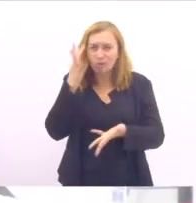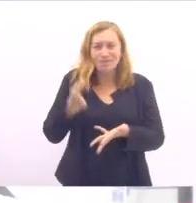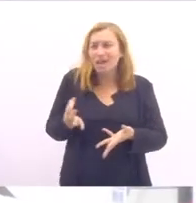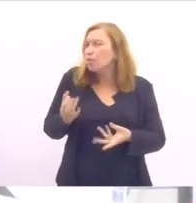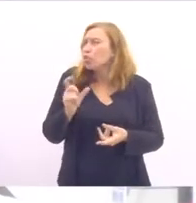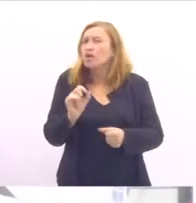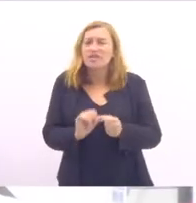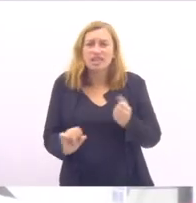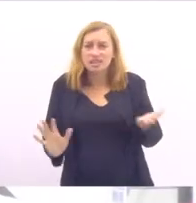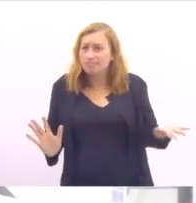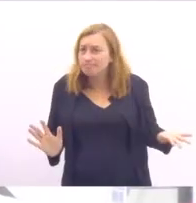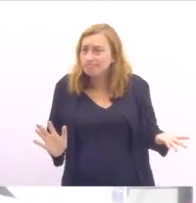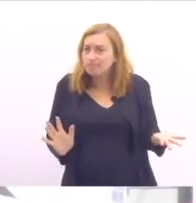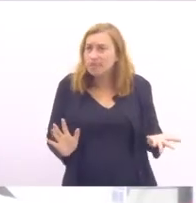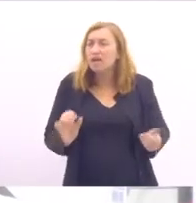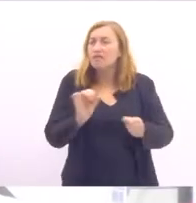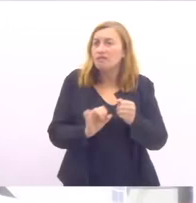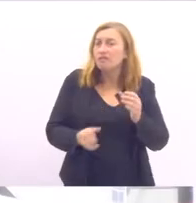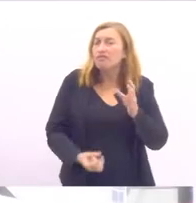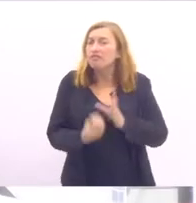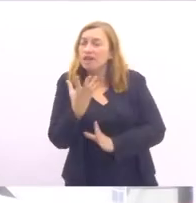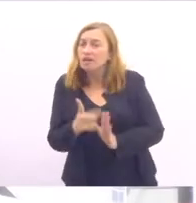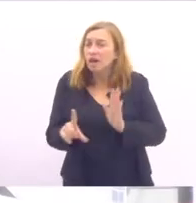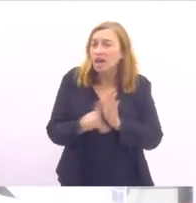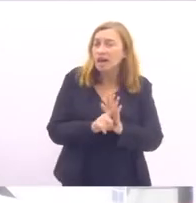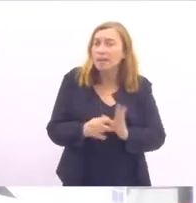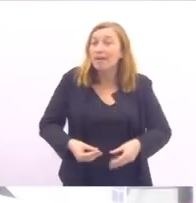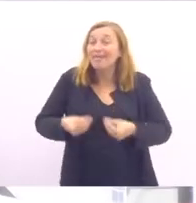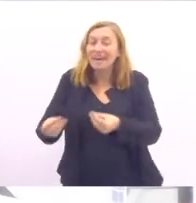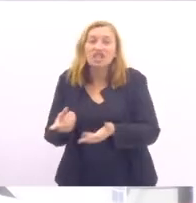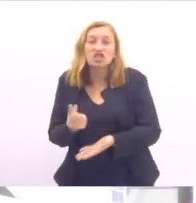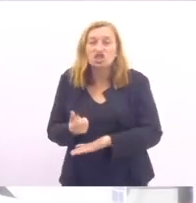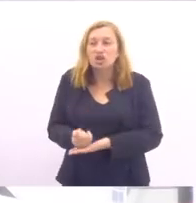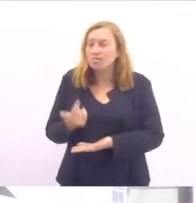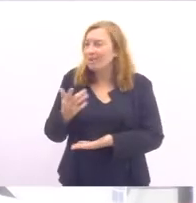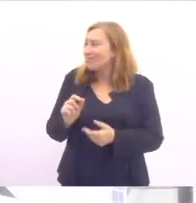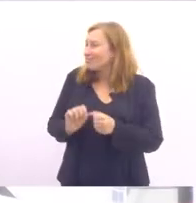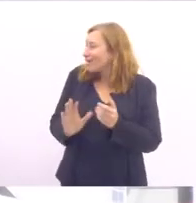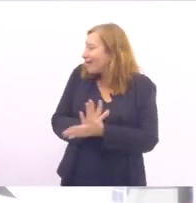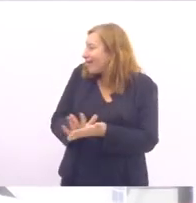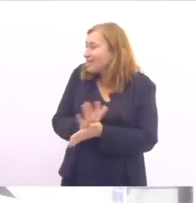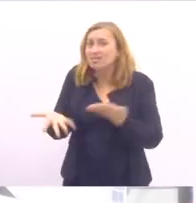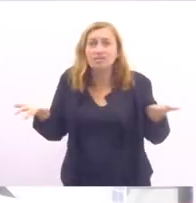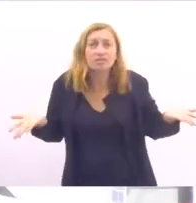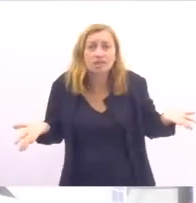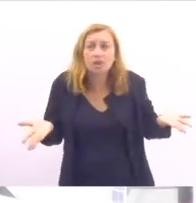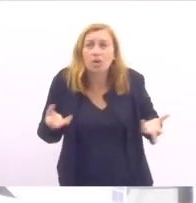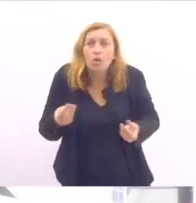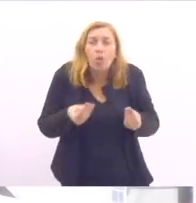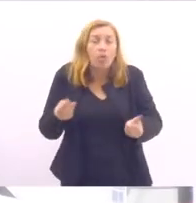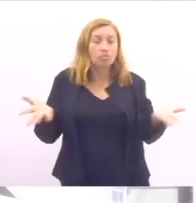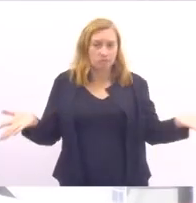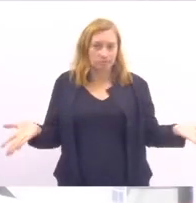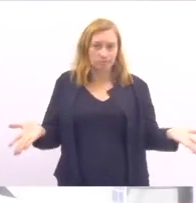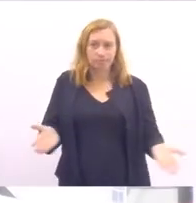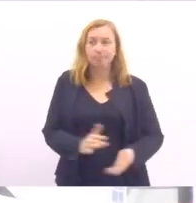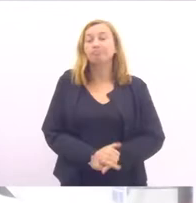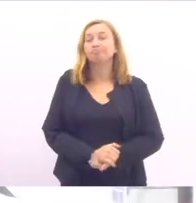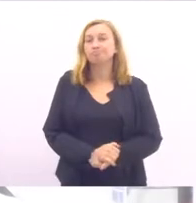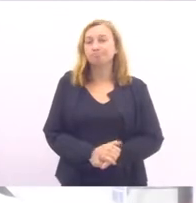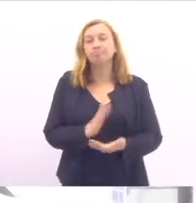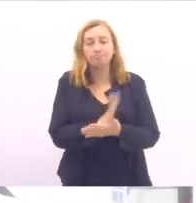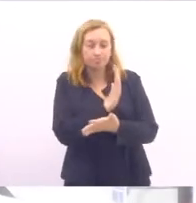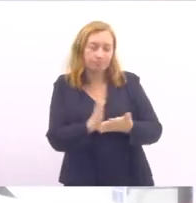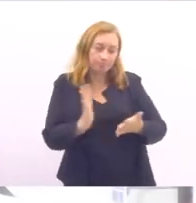fazer. A gente fez uma lei para dar dinheiro para quem fizesse isso, não adianta. É inacreditável isso.